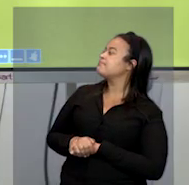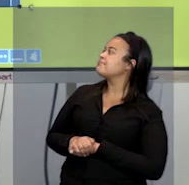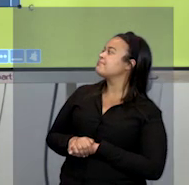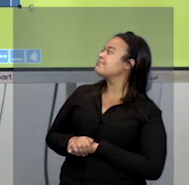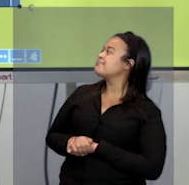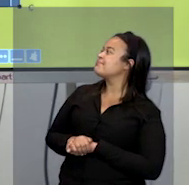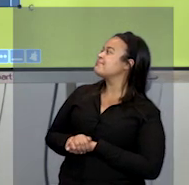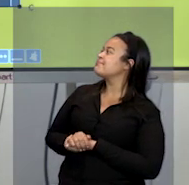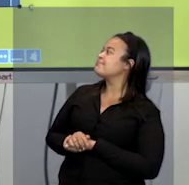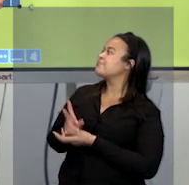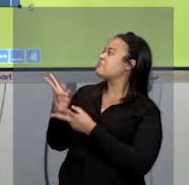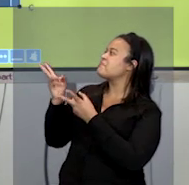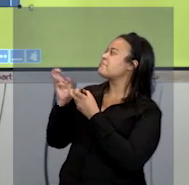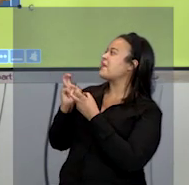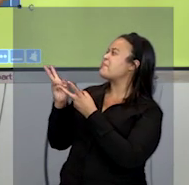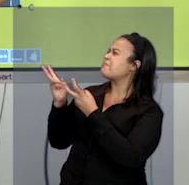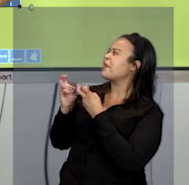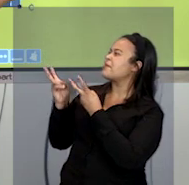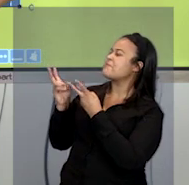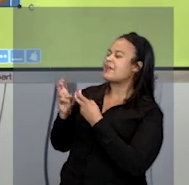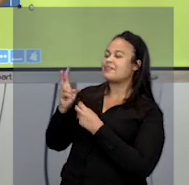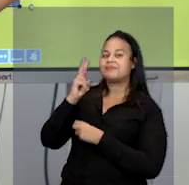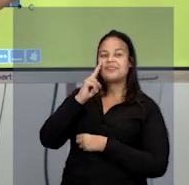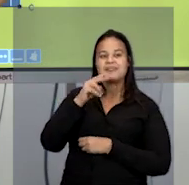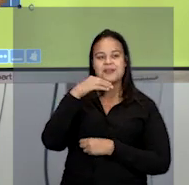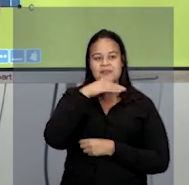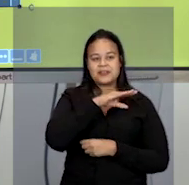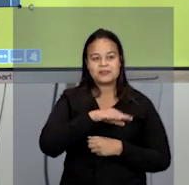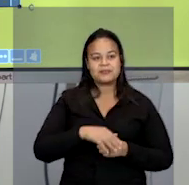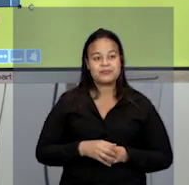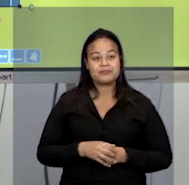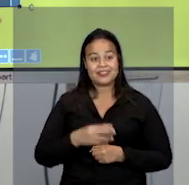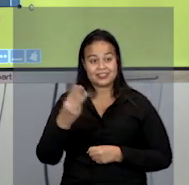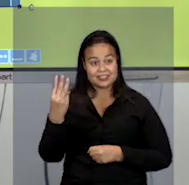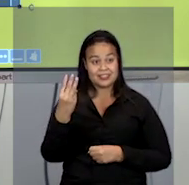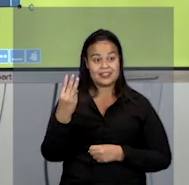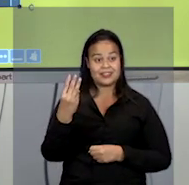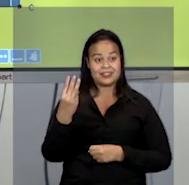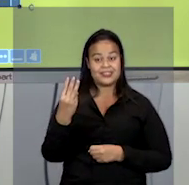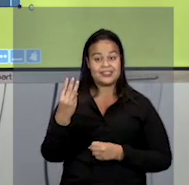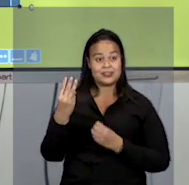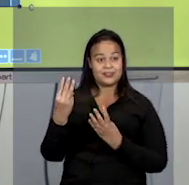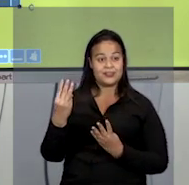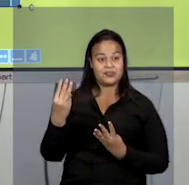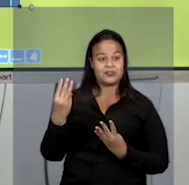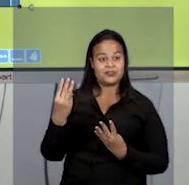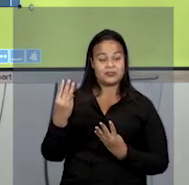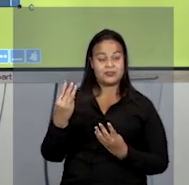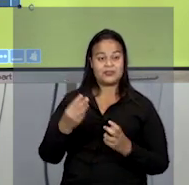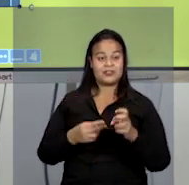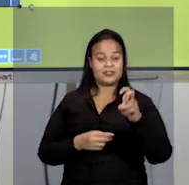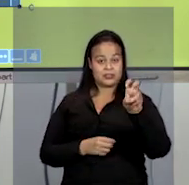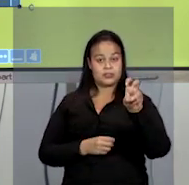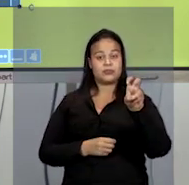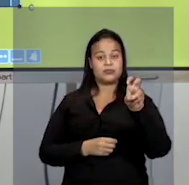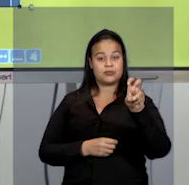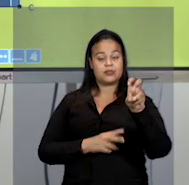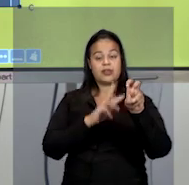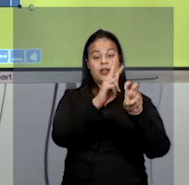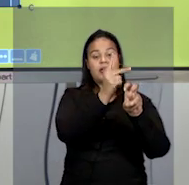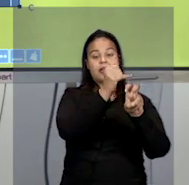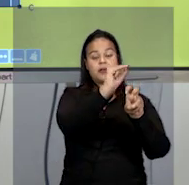você ver aqui, ó. Cateto oposto 3, cateto adjacente 4 e hipotenusa